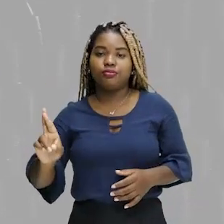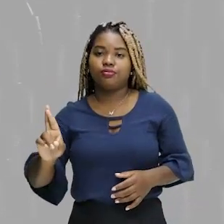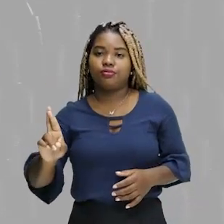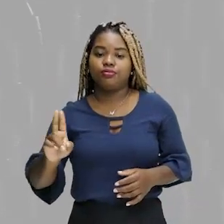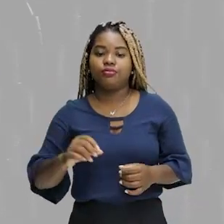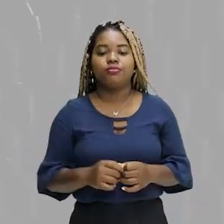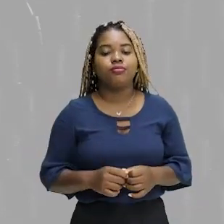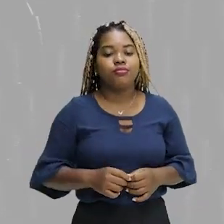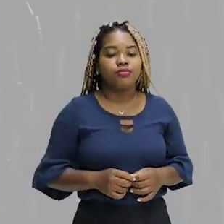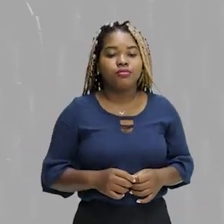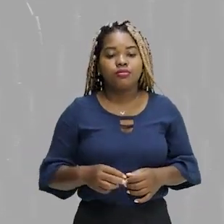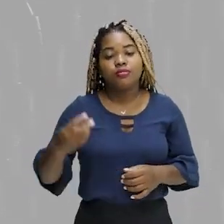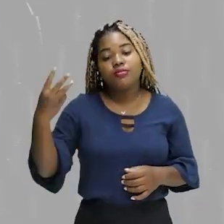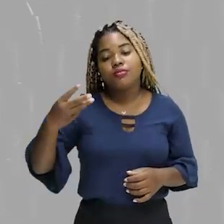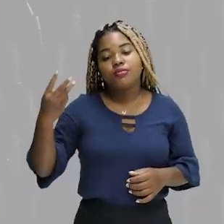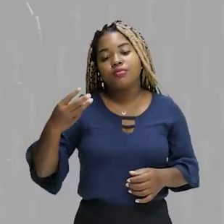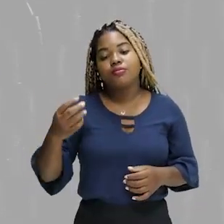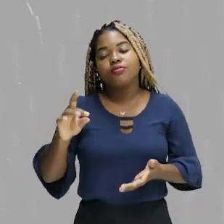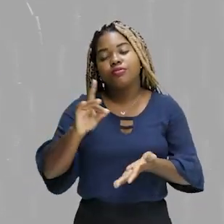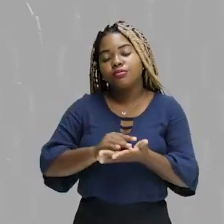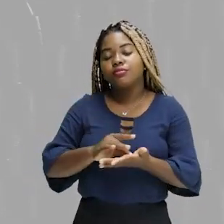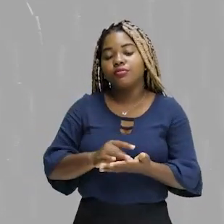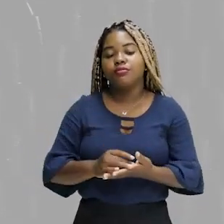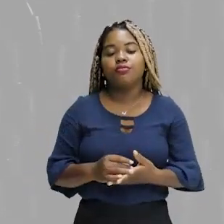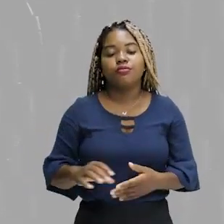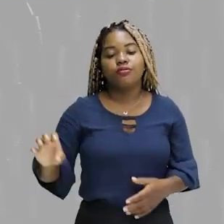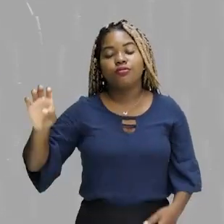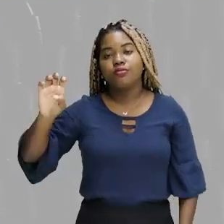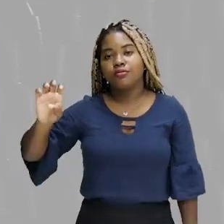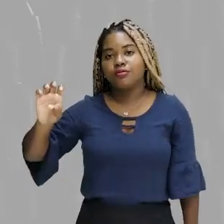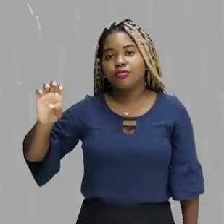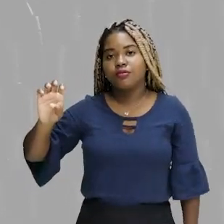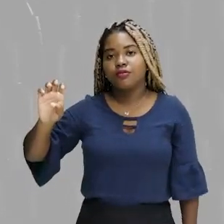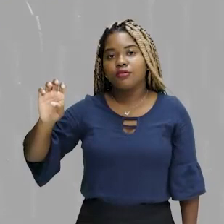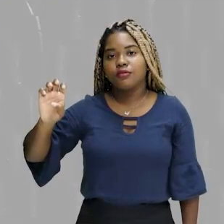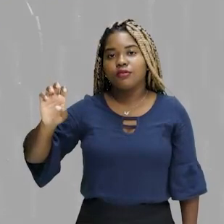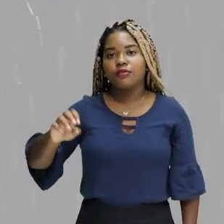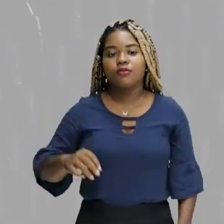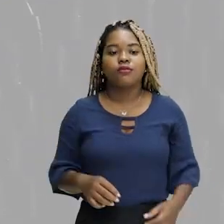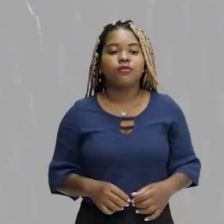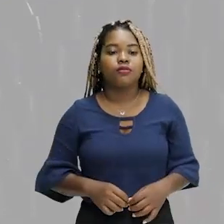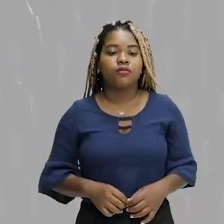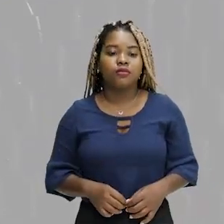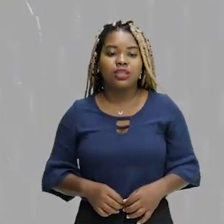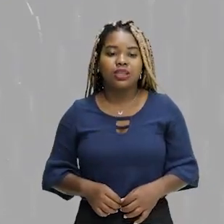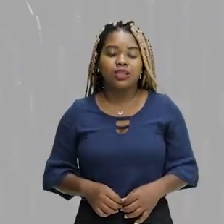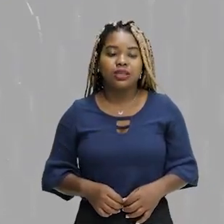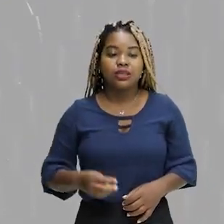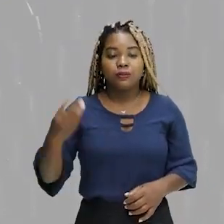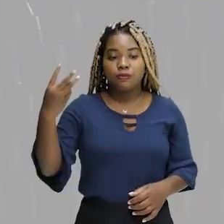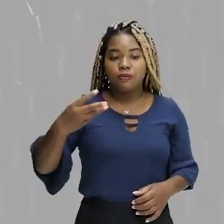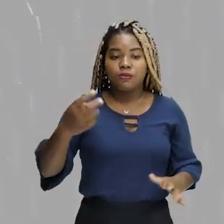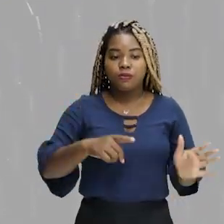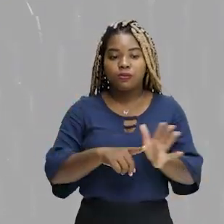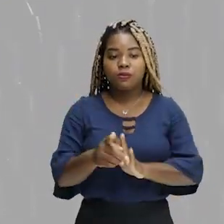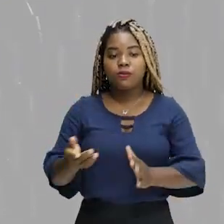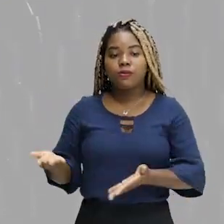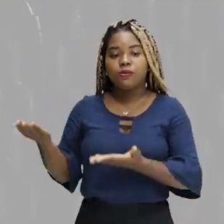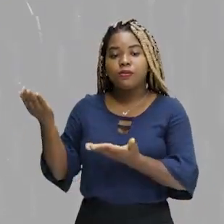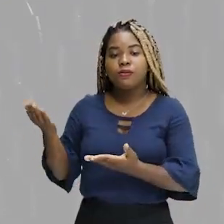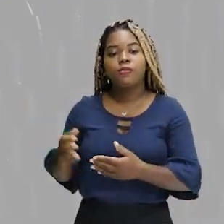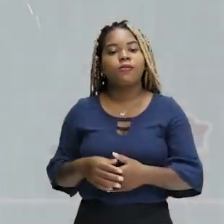3 também é verdadeira. Resposta correta, a letra E. Valeu, turma? Próxima